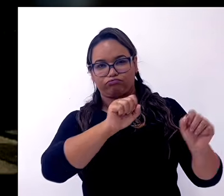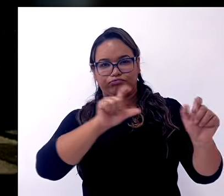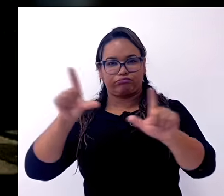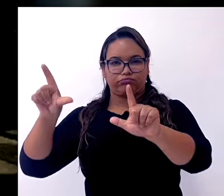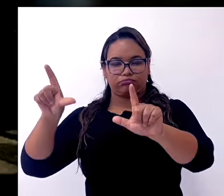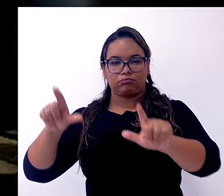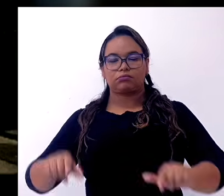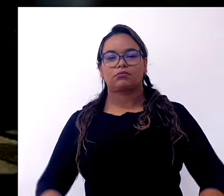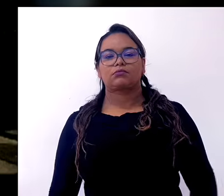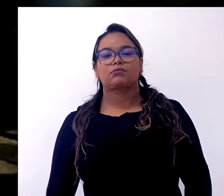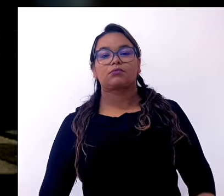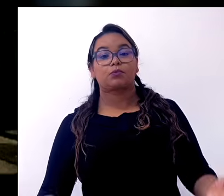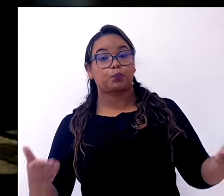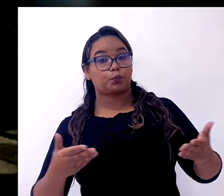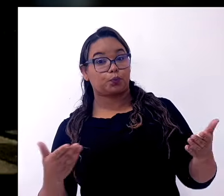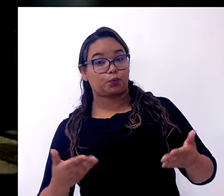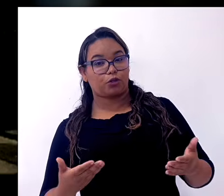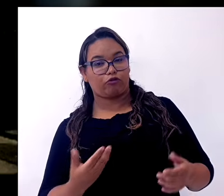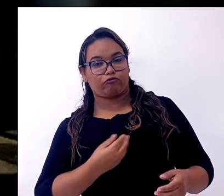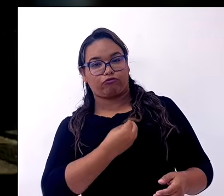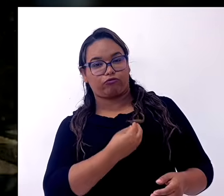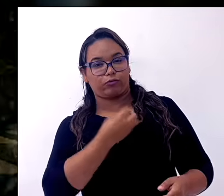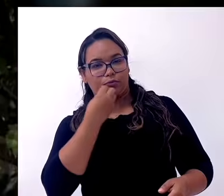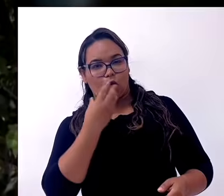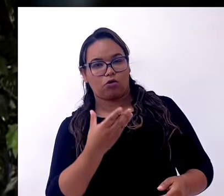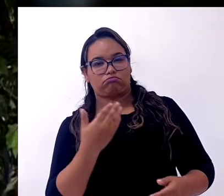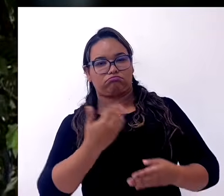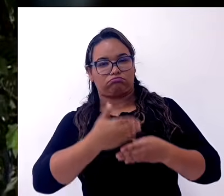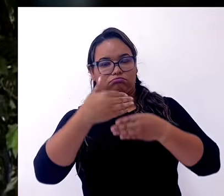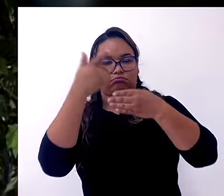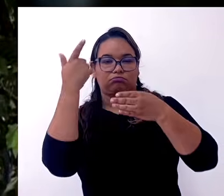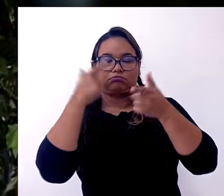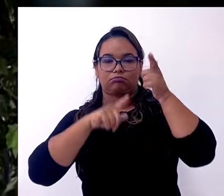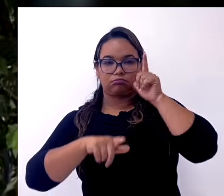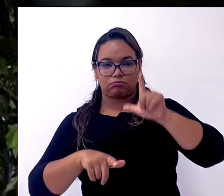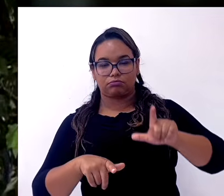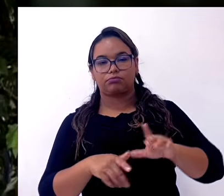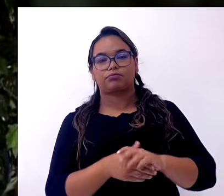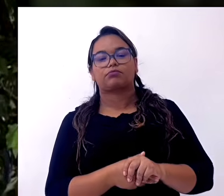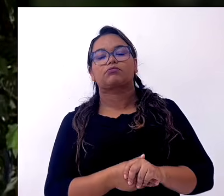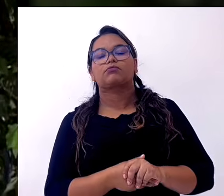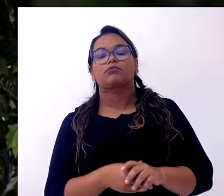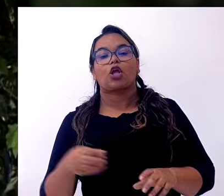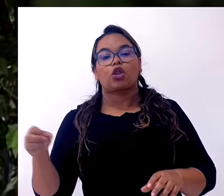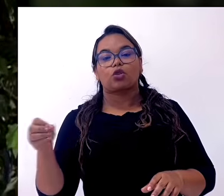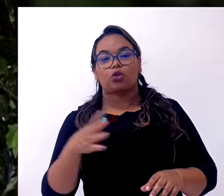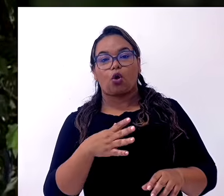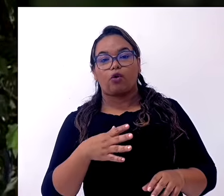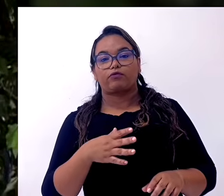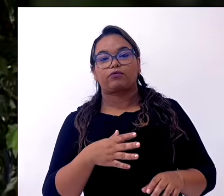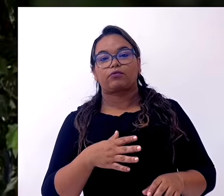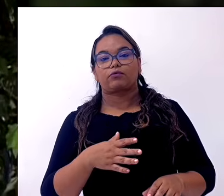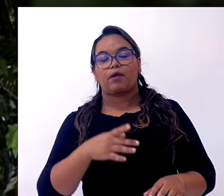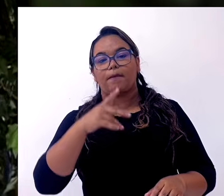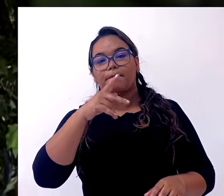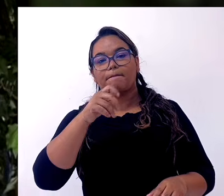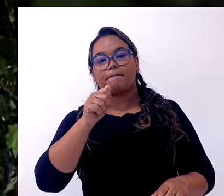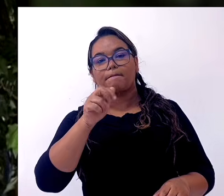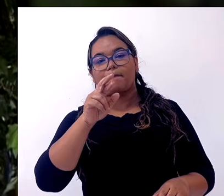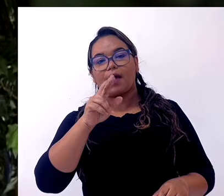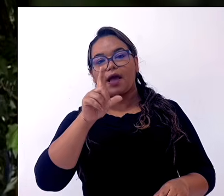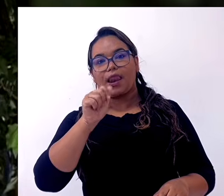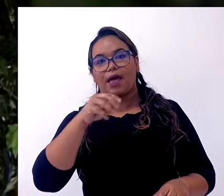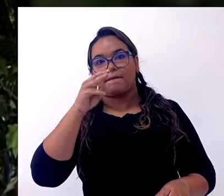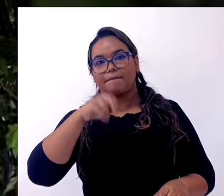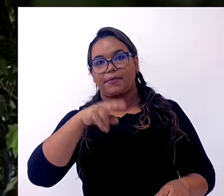De fato, ele tem uma placa do lado de dentro, ou um pôster, que diz precisamente isto. E há todos esses andaimes aqui